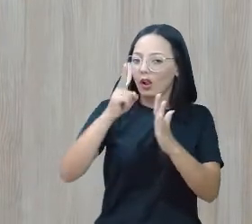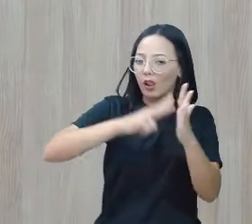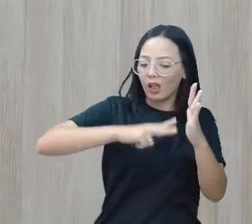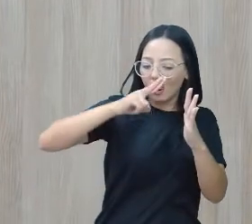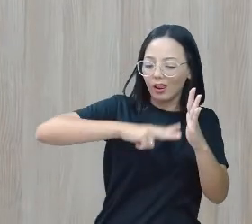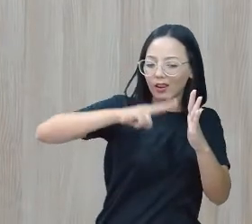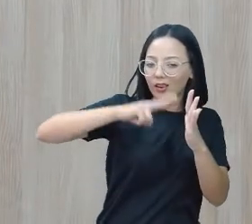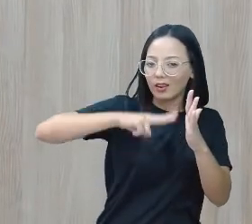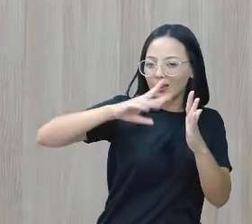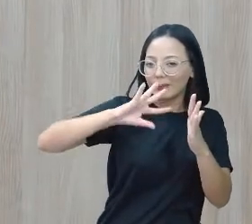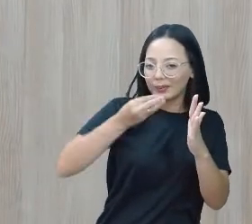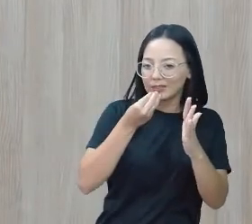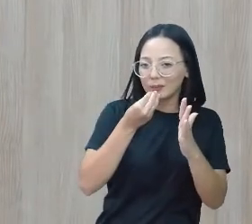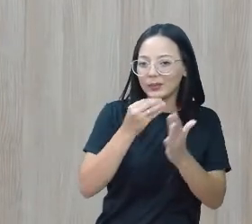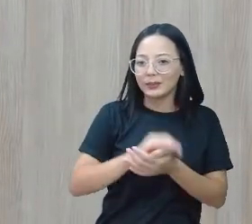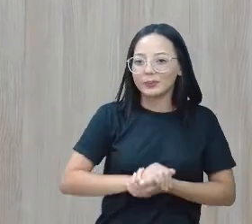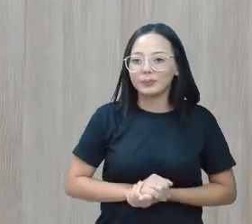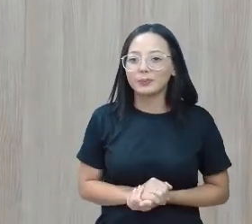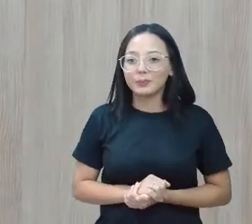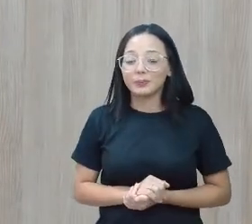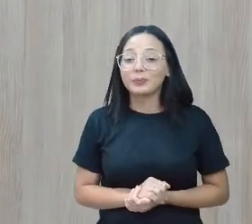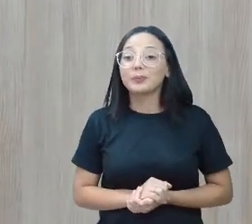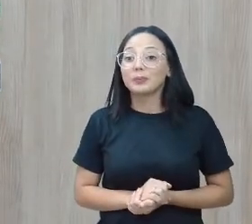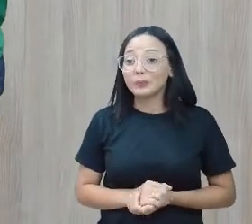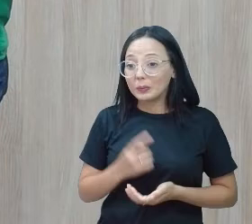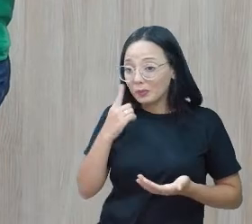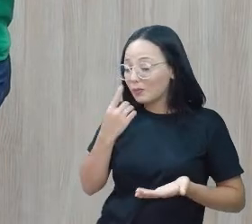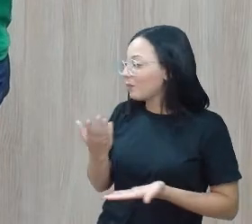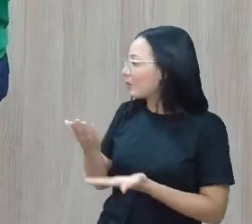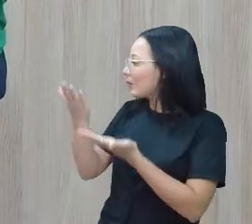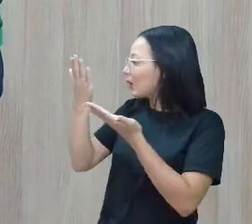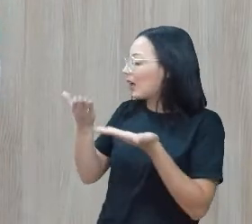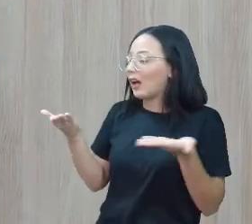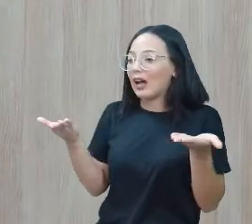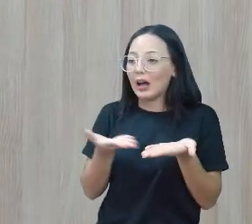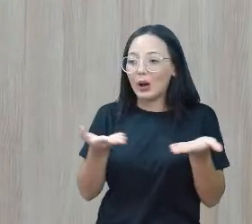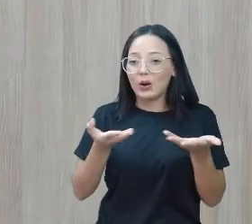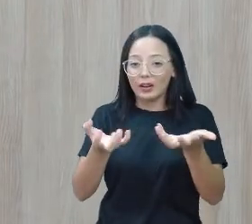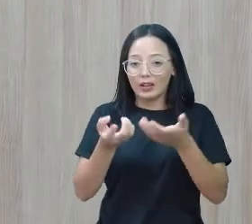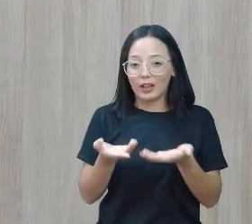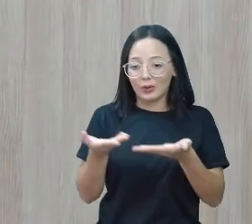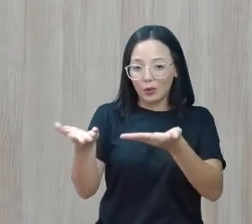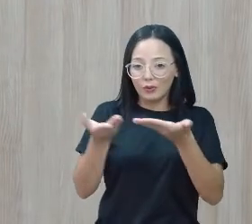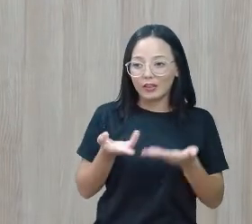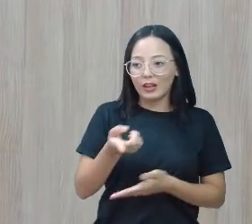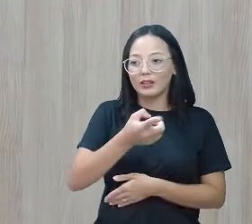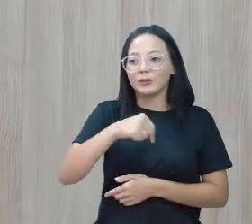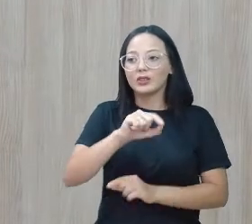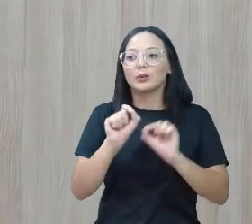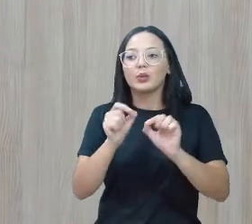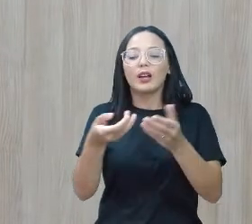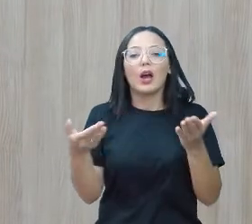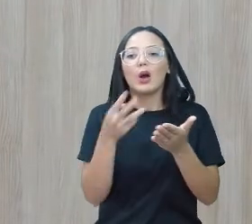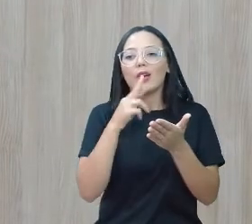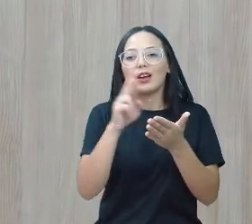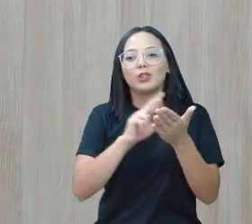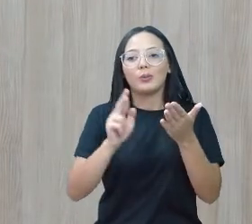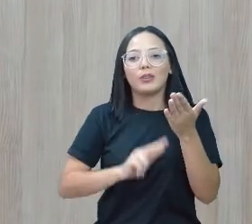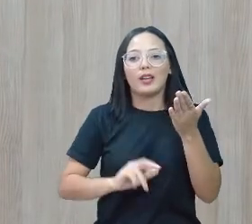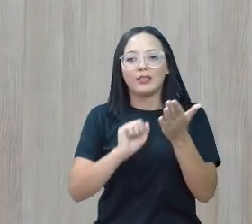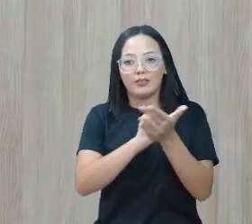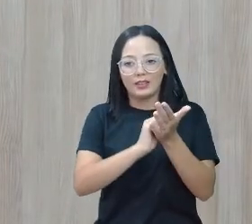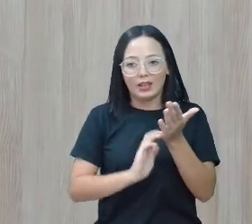leitura, em conhecimento. Então, agora, eu quero convidar vocês a fazer atividade, não